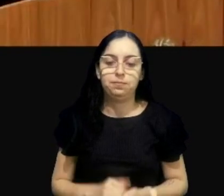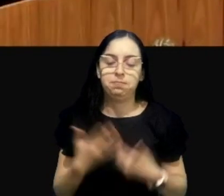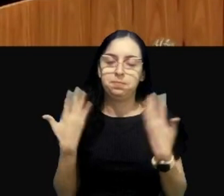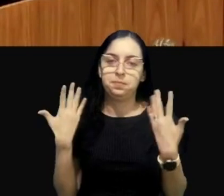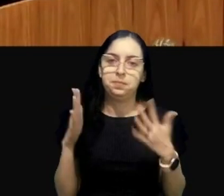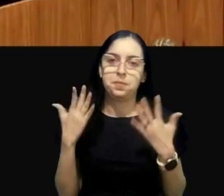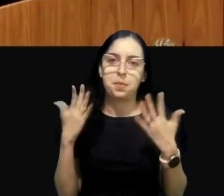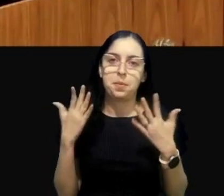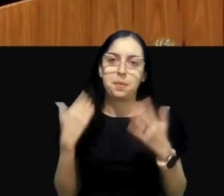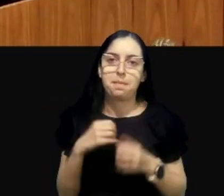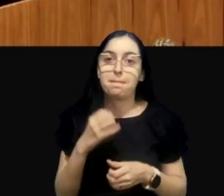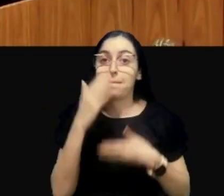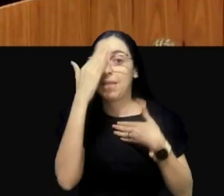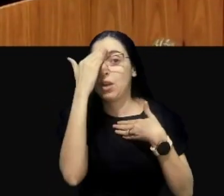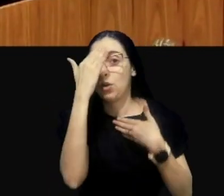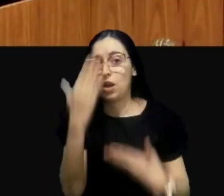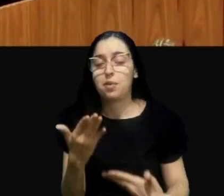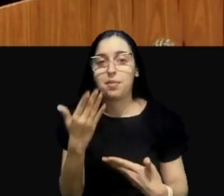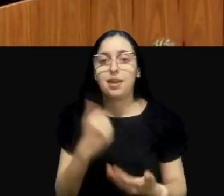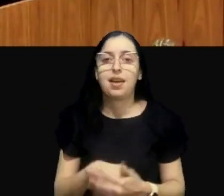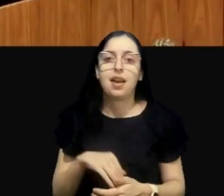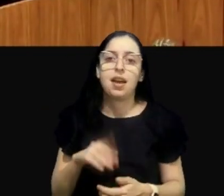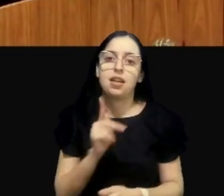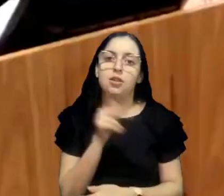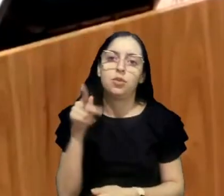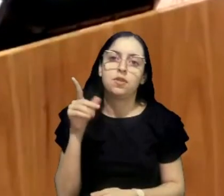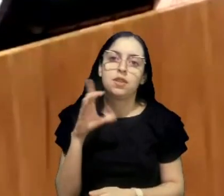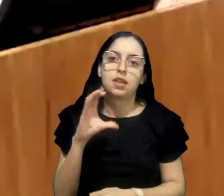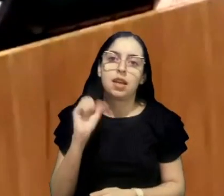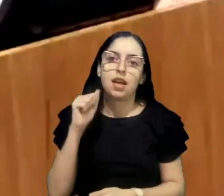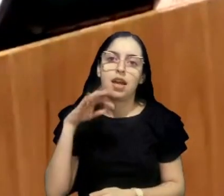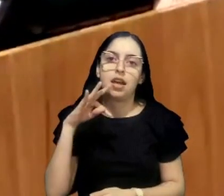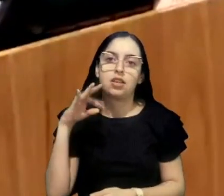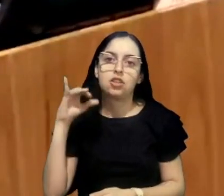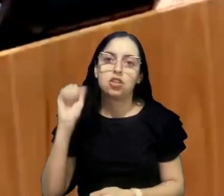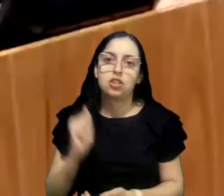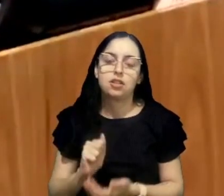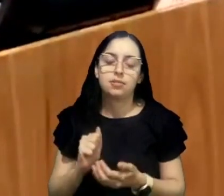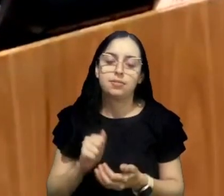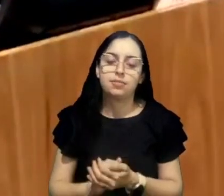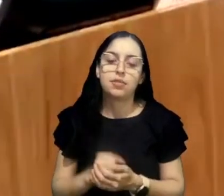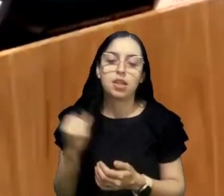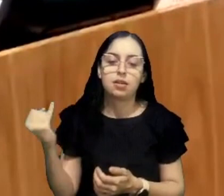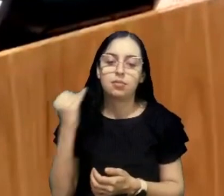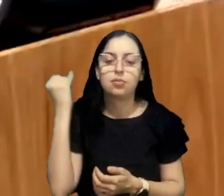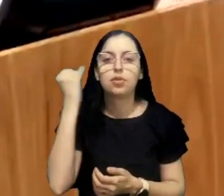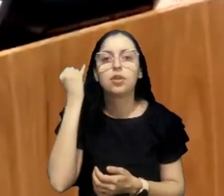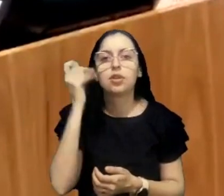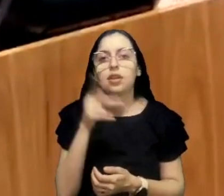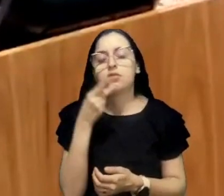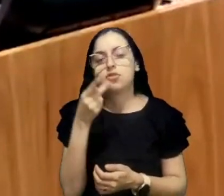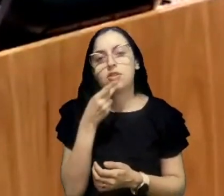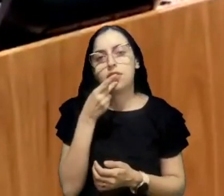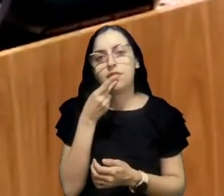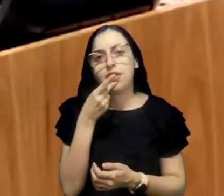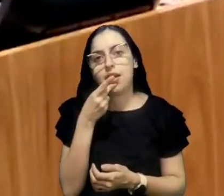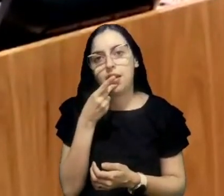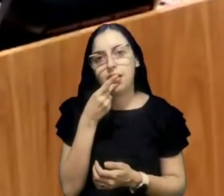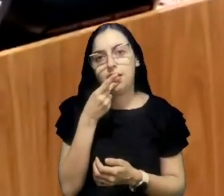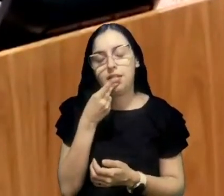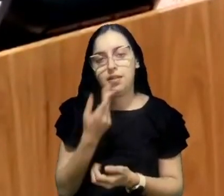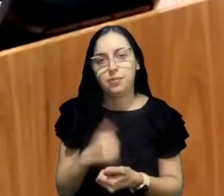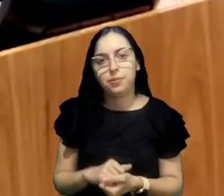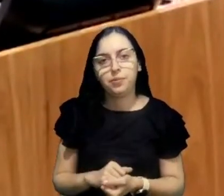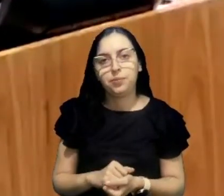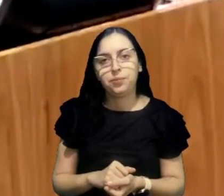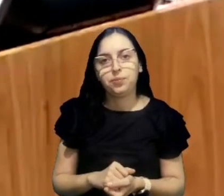um papel. Muito obrigada, professora Kátia, muito, muito importante a sua fala e,